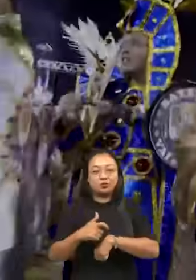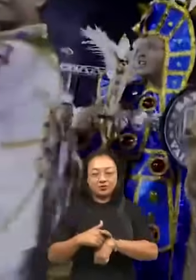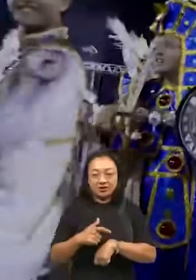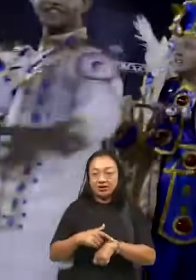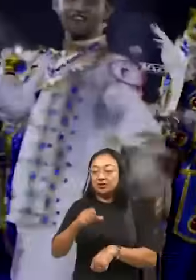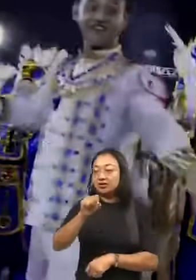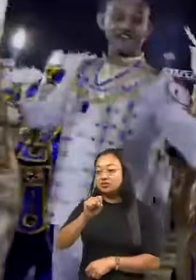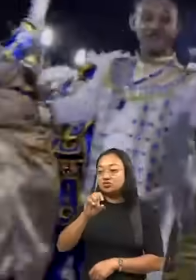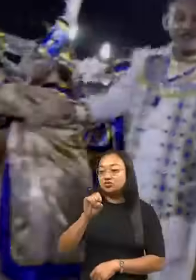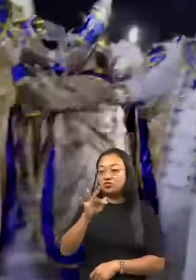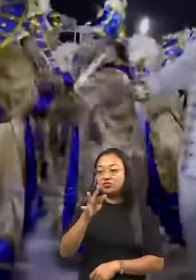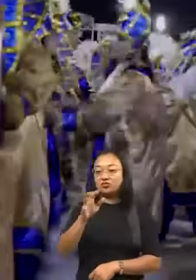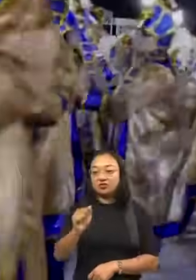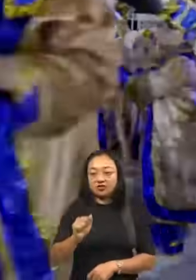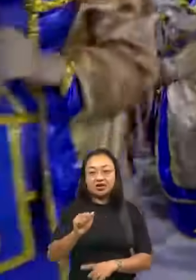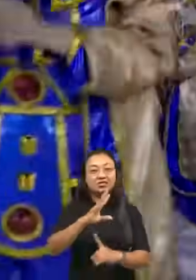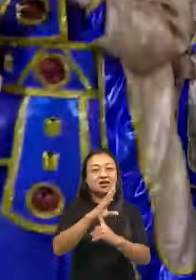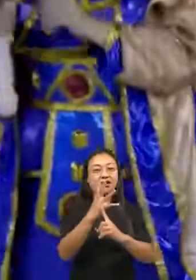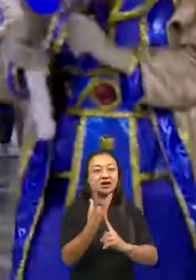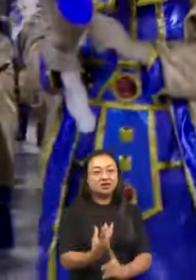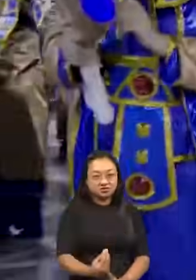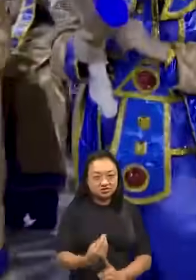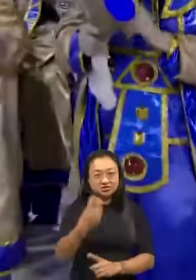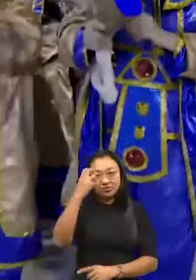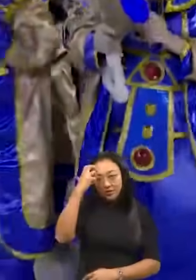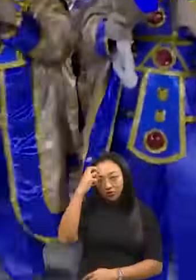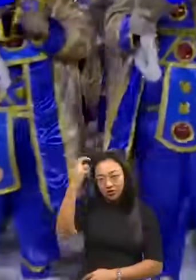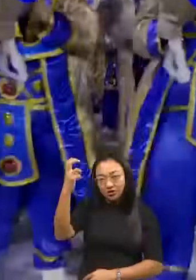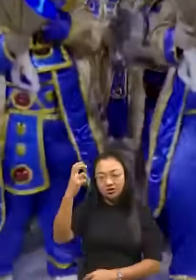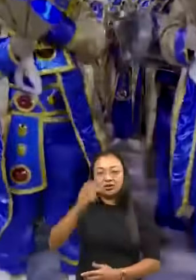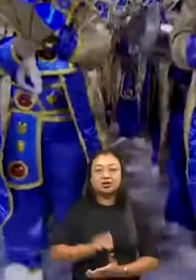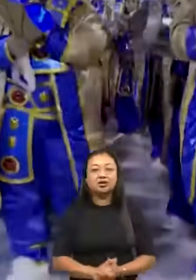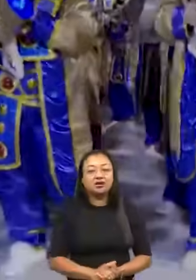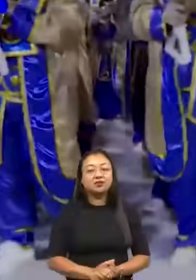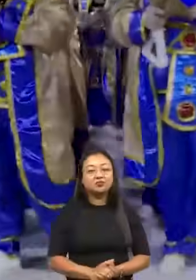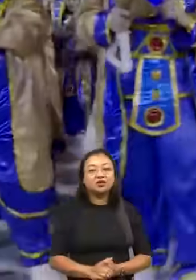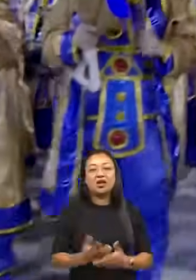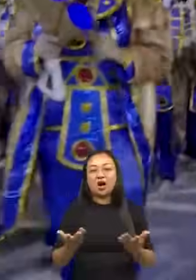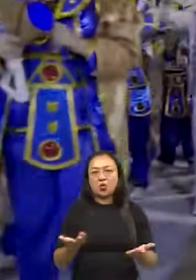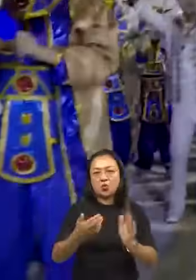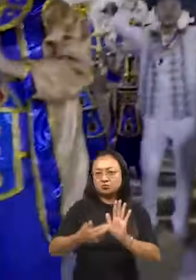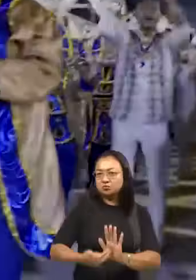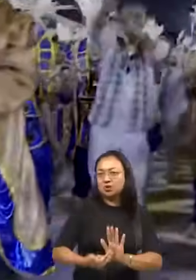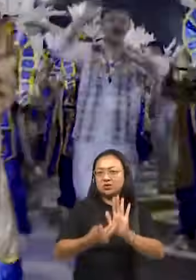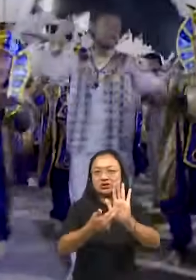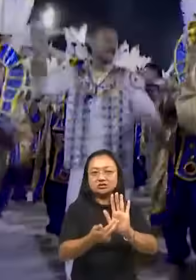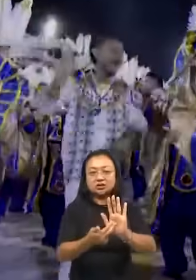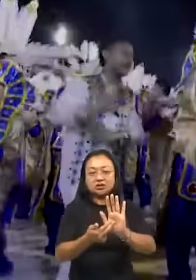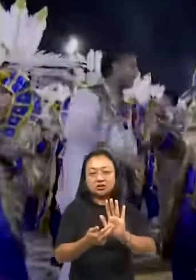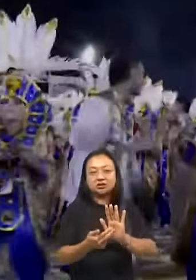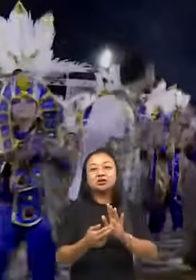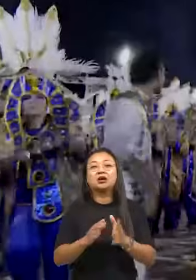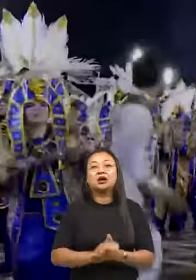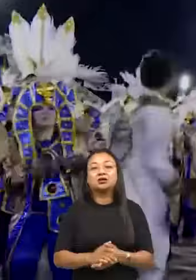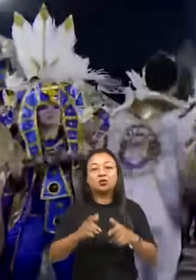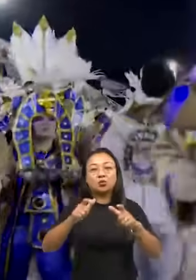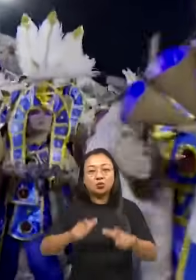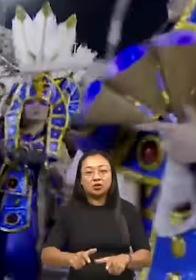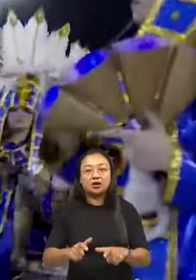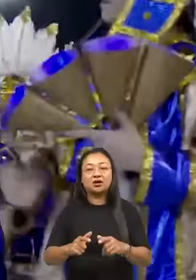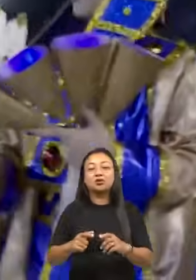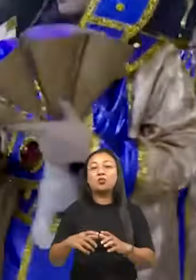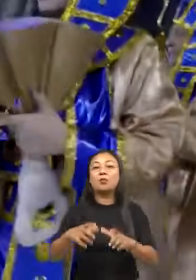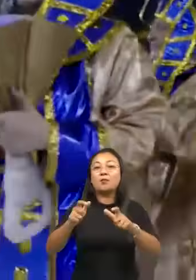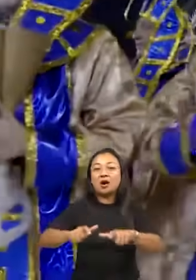Sofia, a arte da sabedoria, um samba enredo que exalta também o berço dessa escola de samba, o bairro